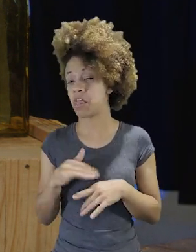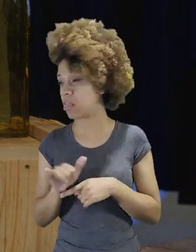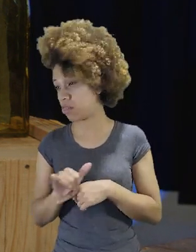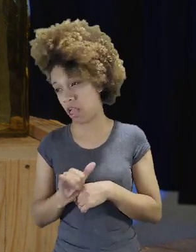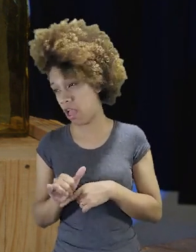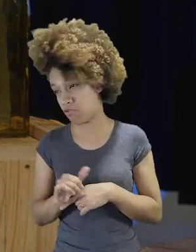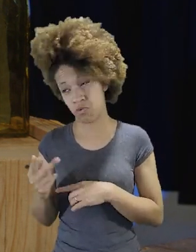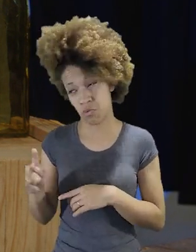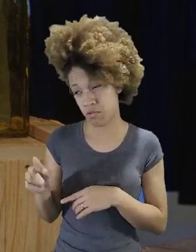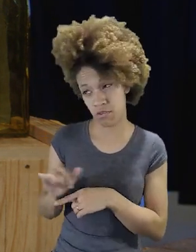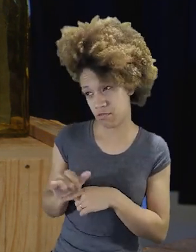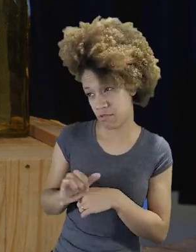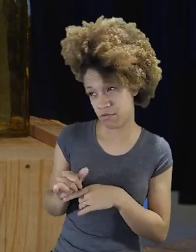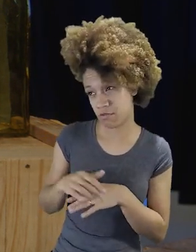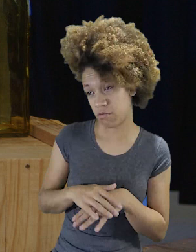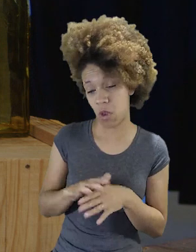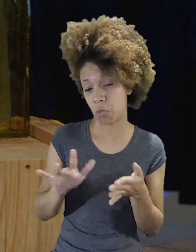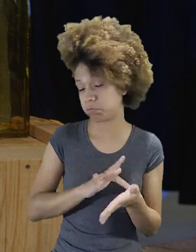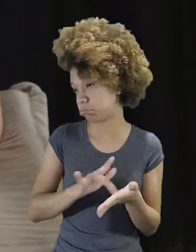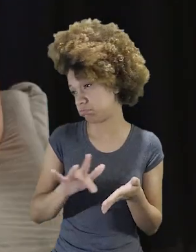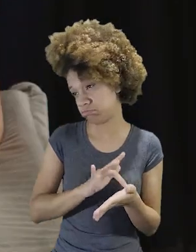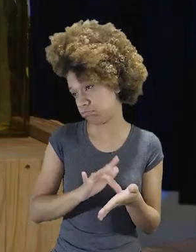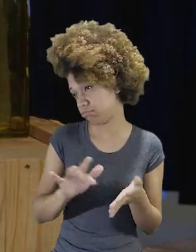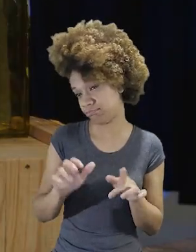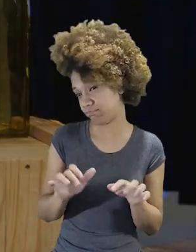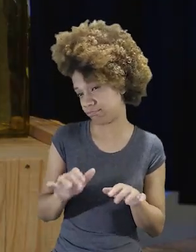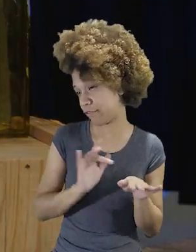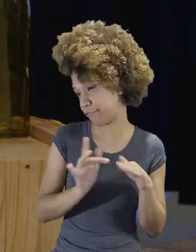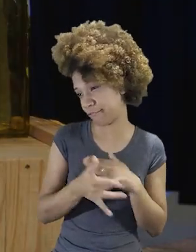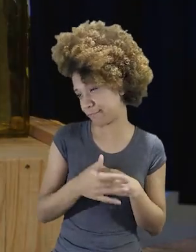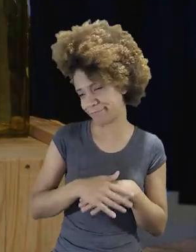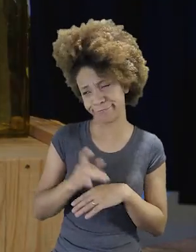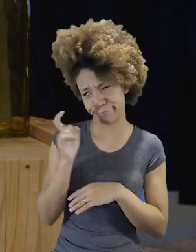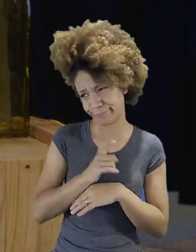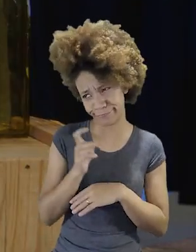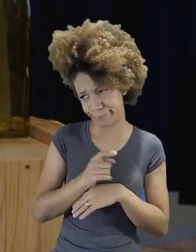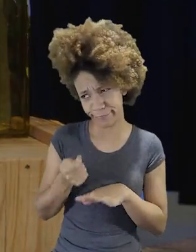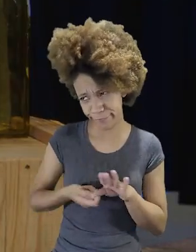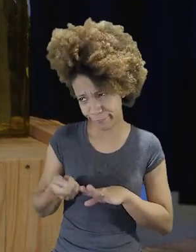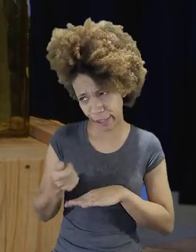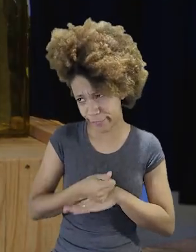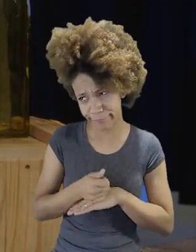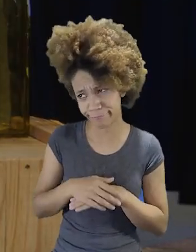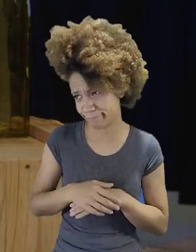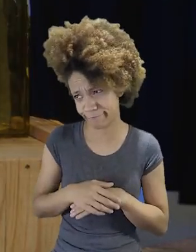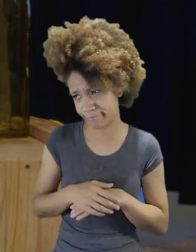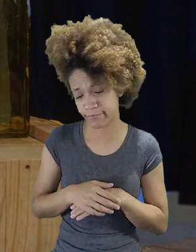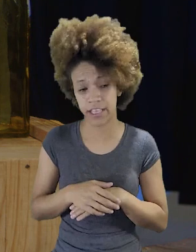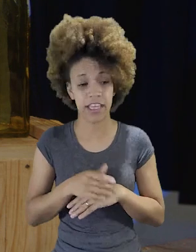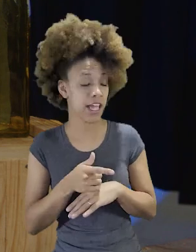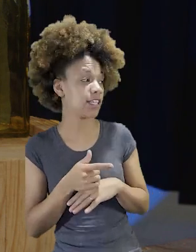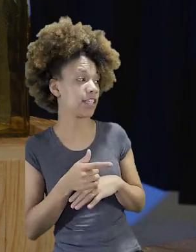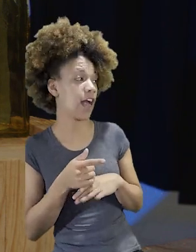Ted assim você digita essa virtude fake